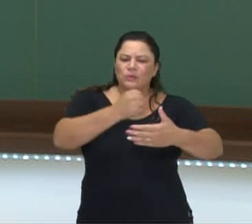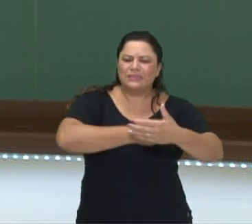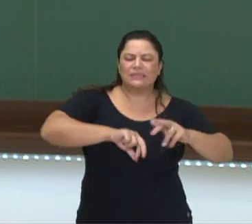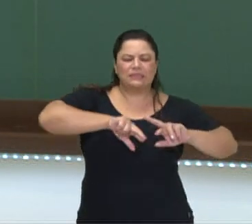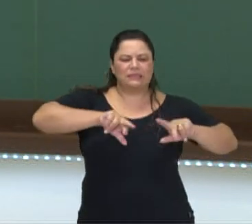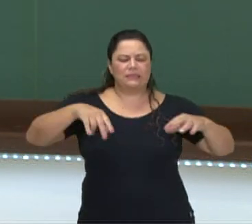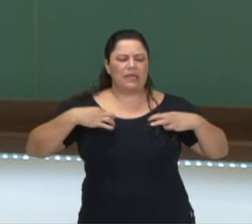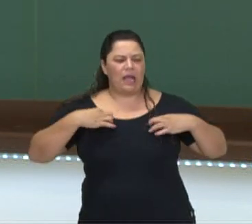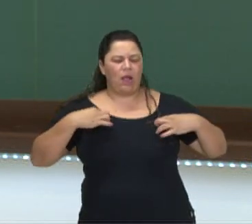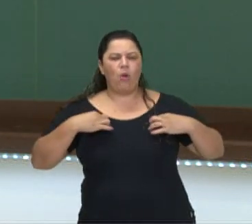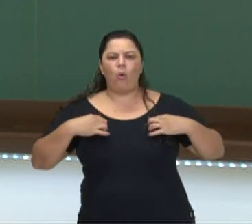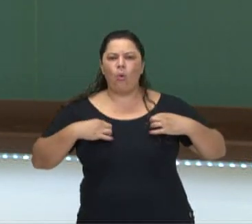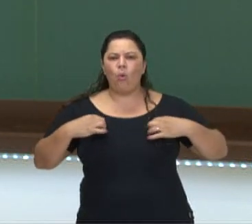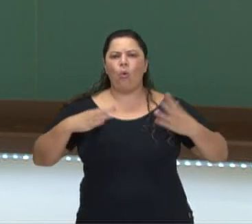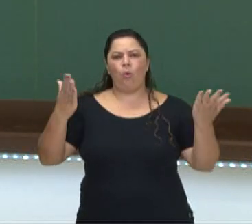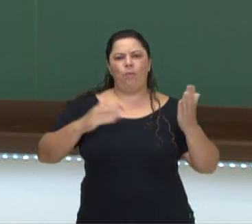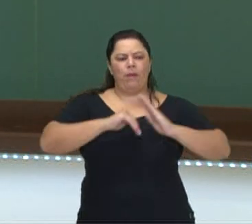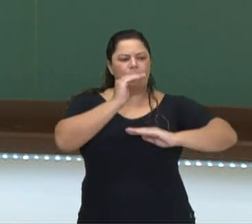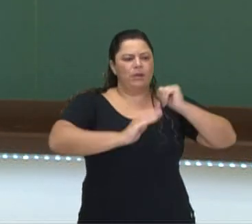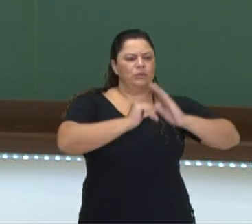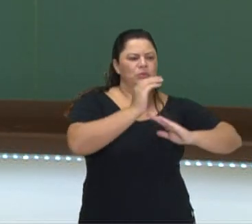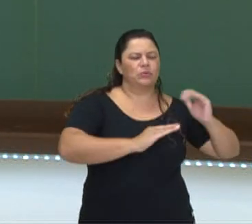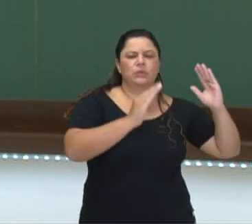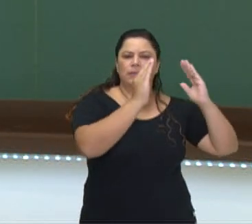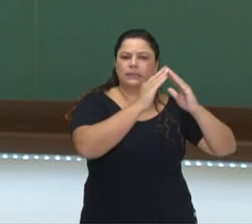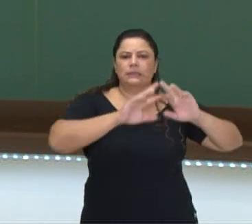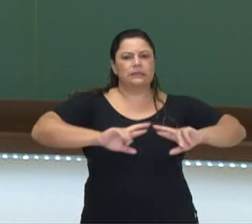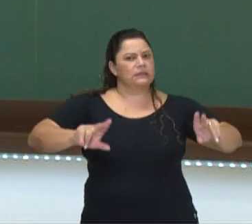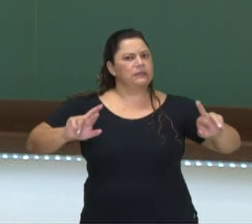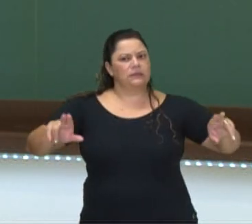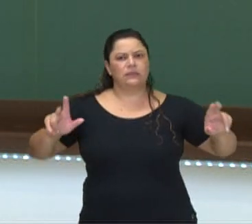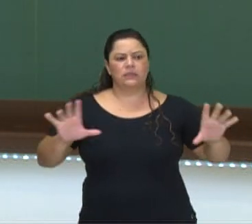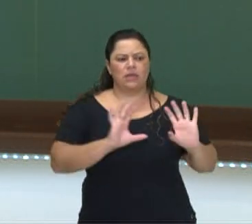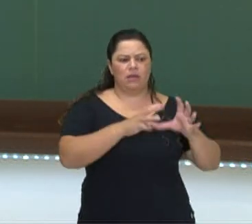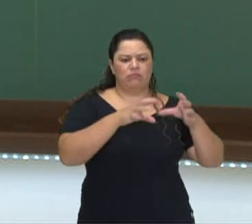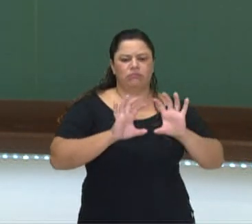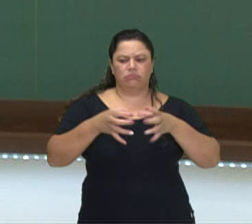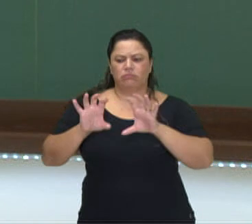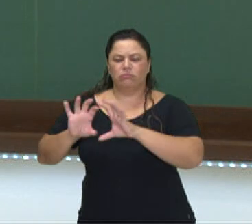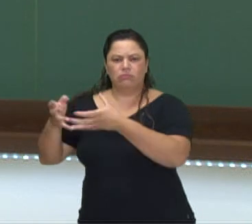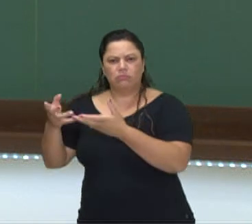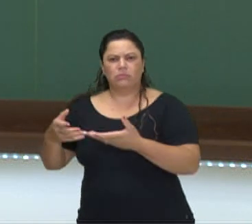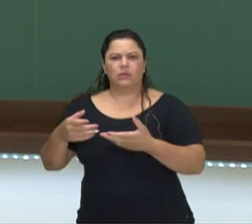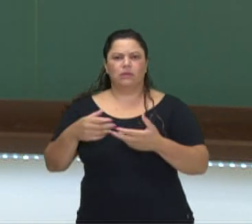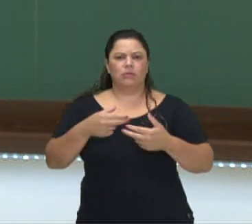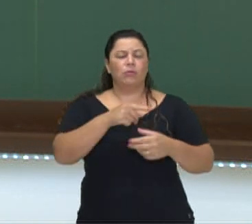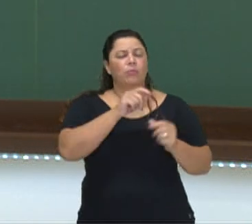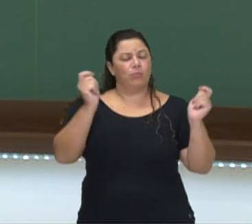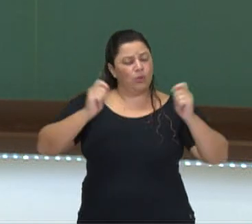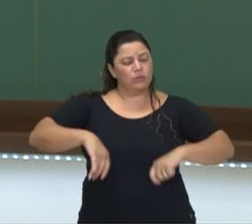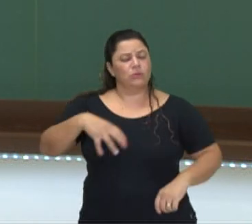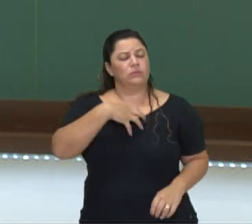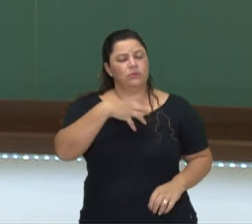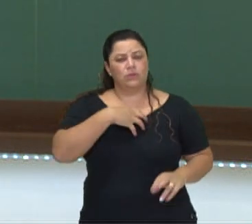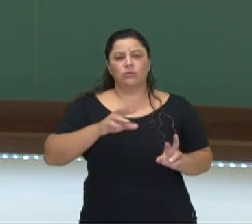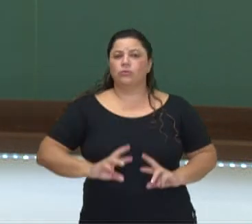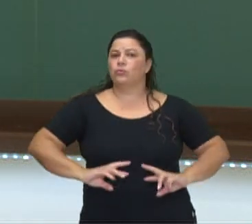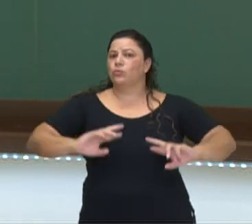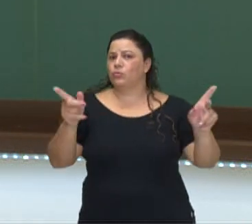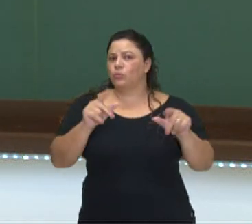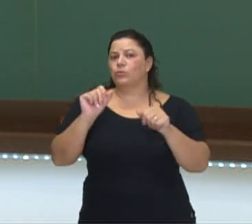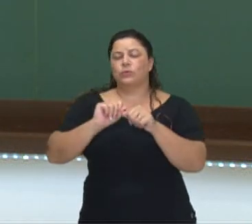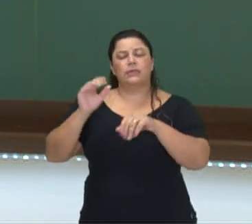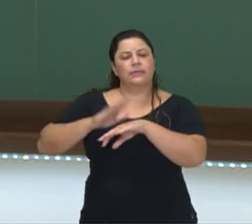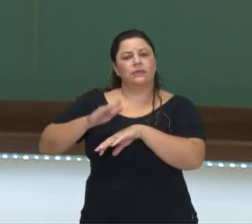vestimentas, a forma de construir as casas, tudo isso é diferente. Cada grupo étnico pode ter uma forma diferente de fazer. E é isso